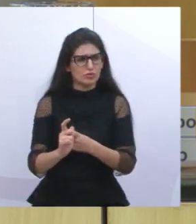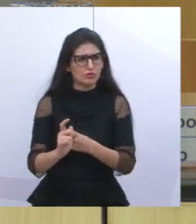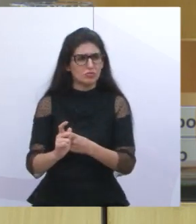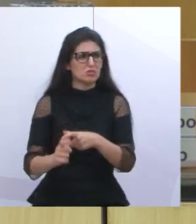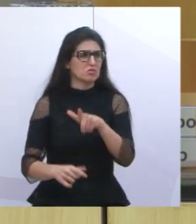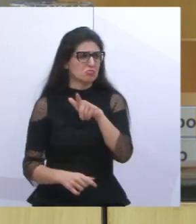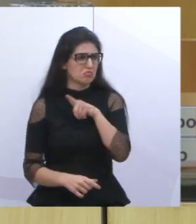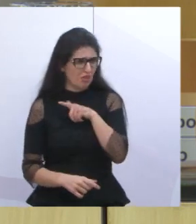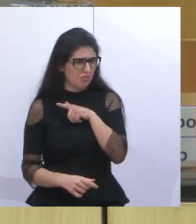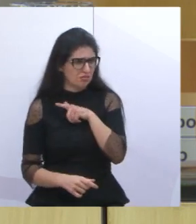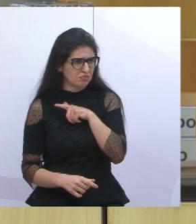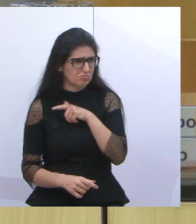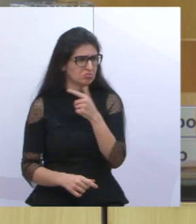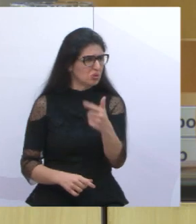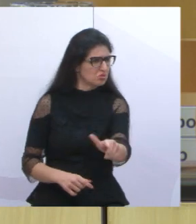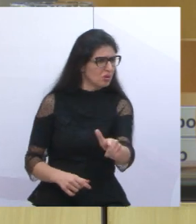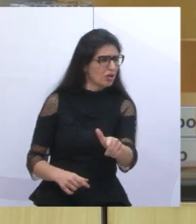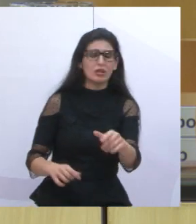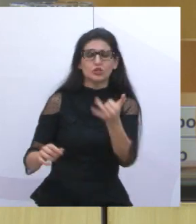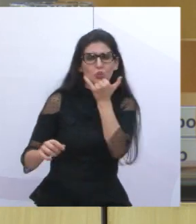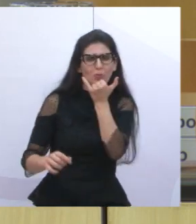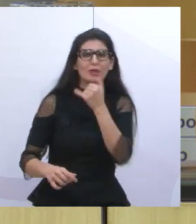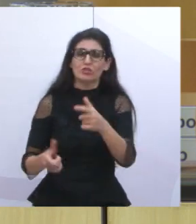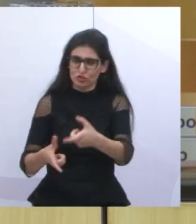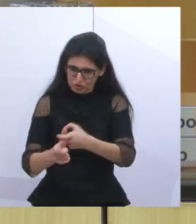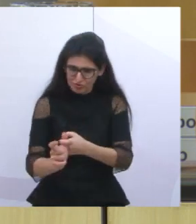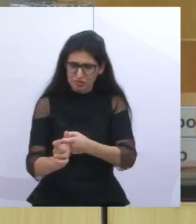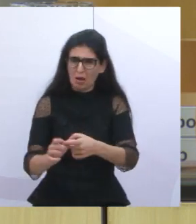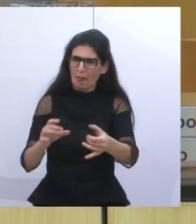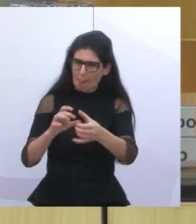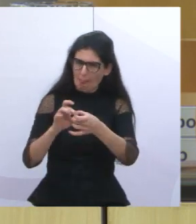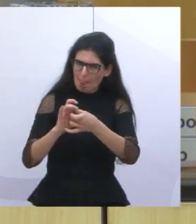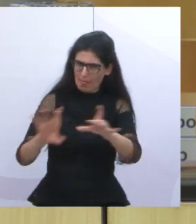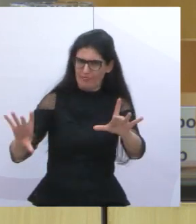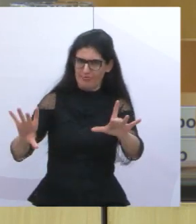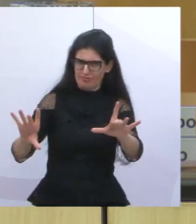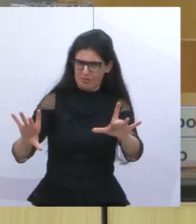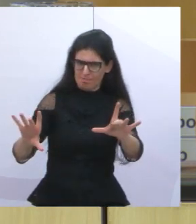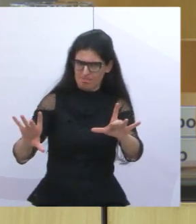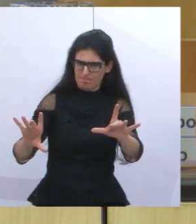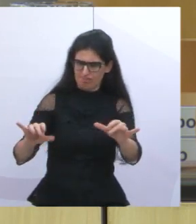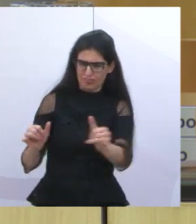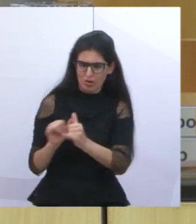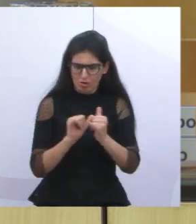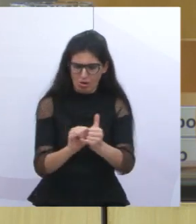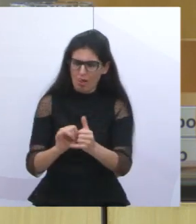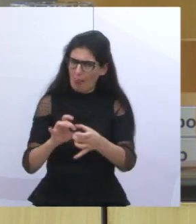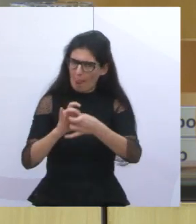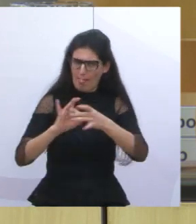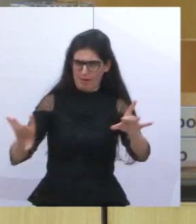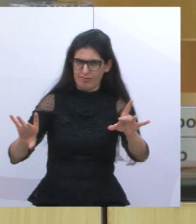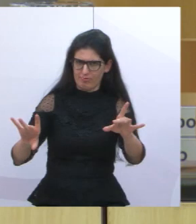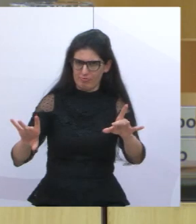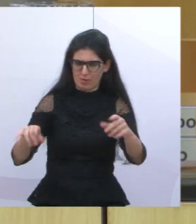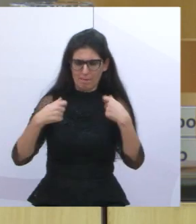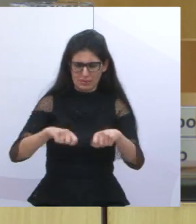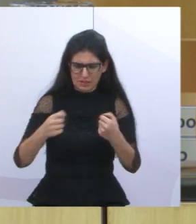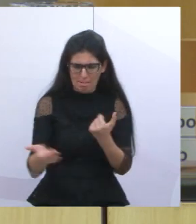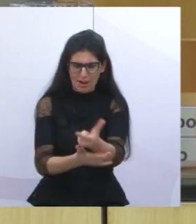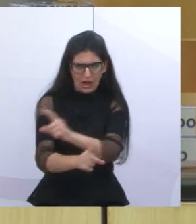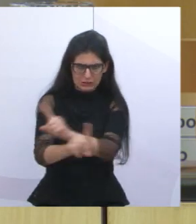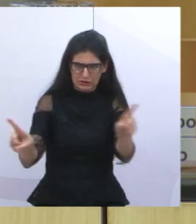ou não. Segundo, terá direito à remissão constando no caput